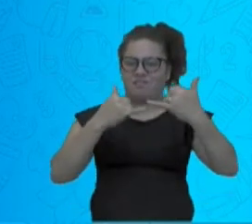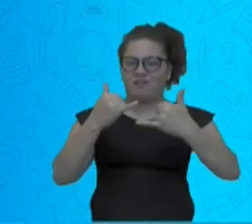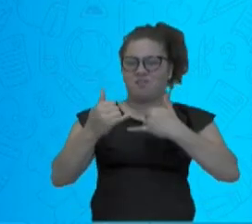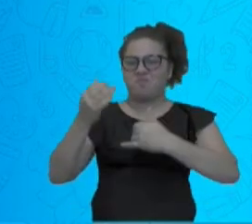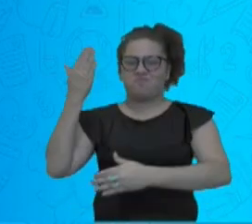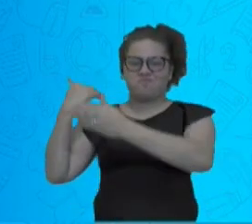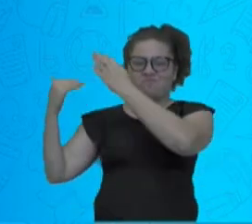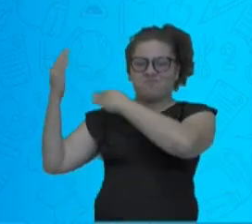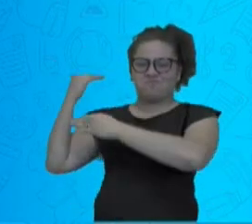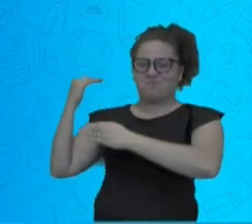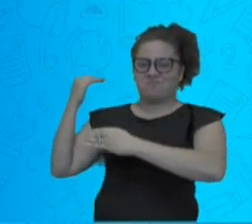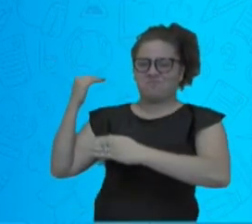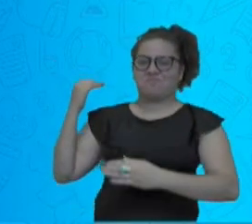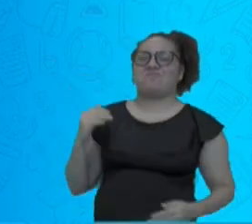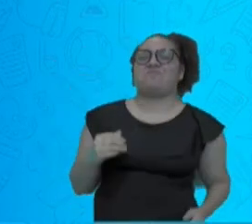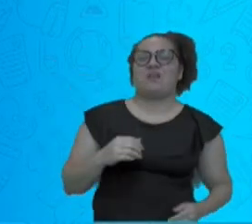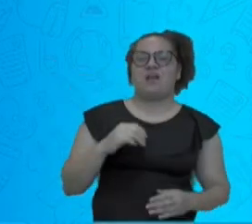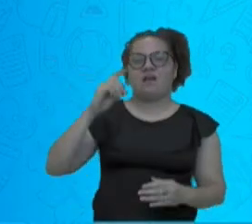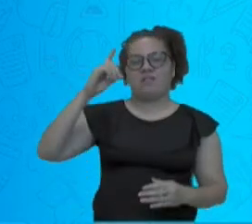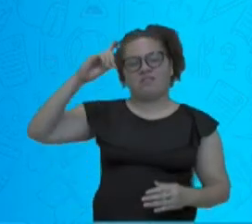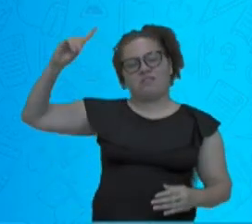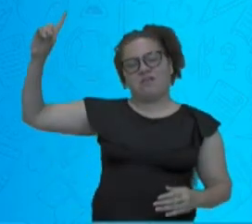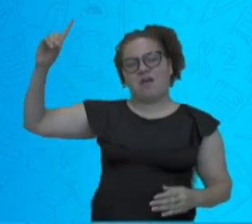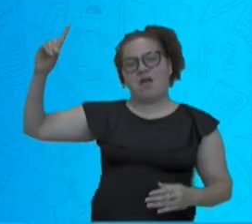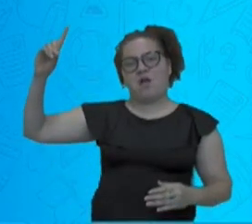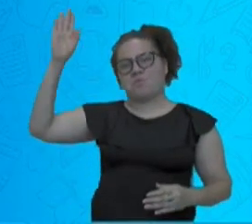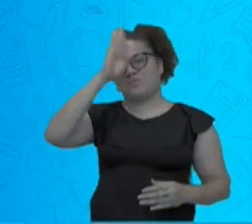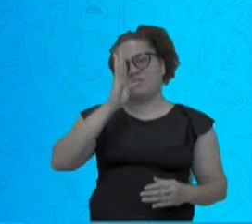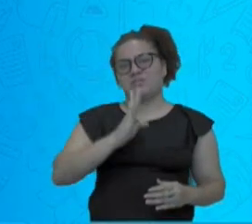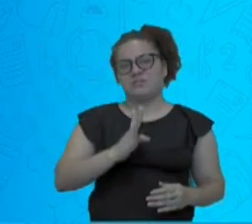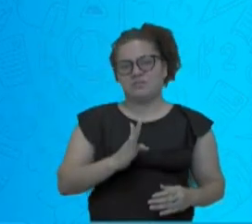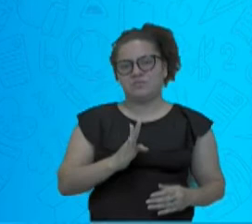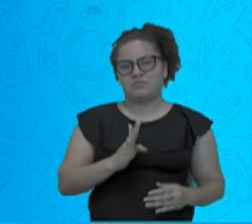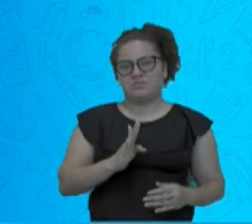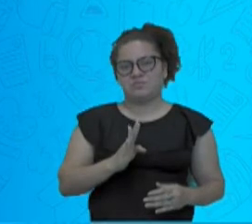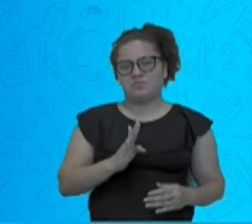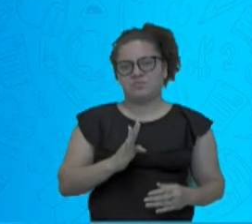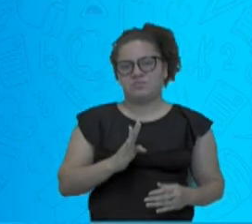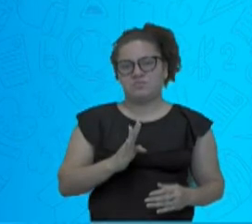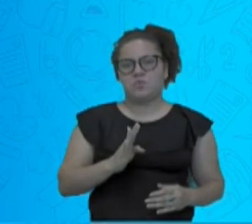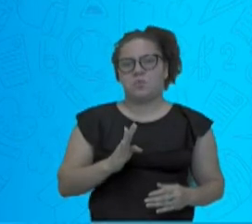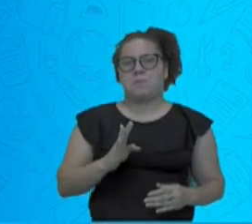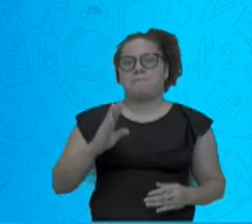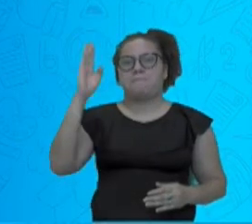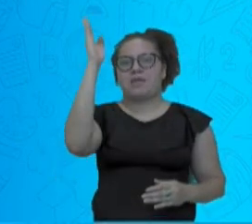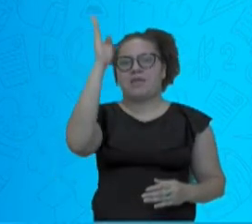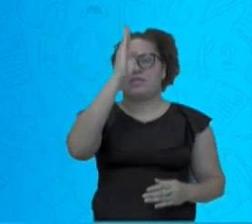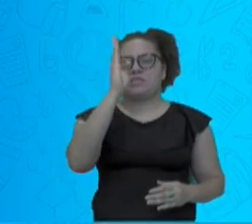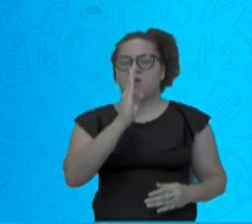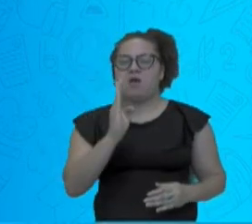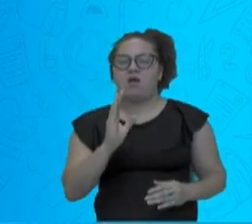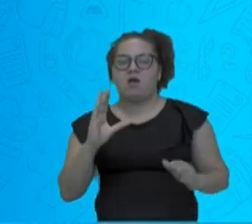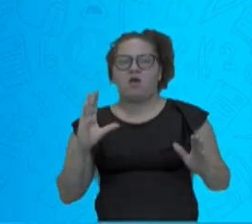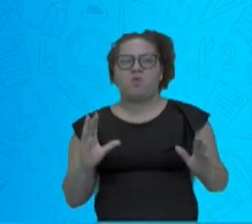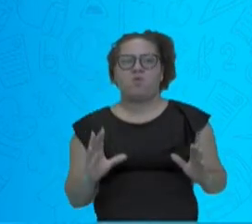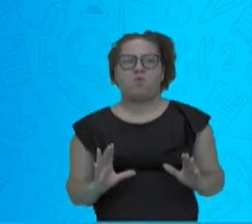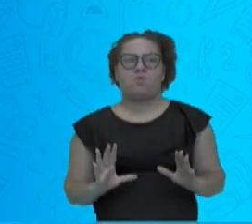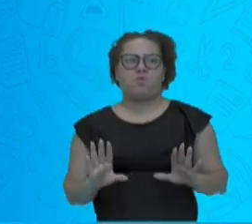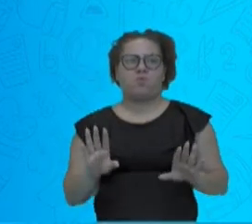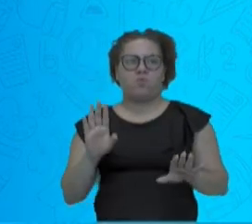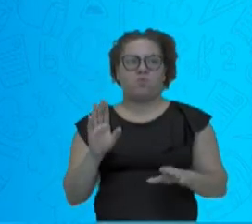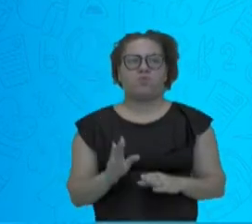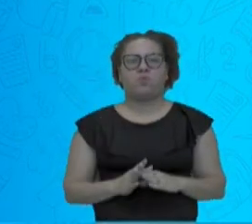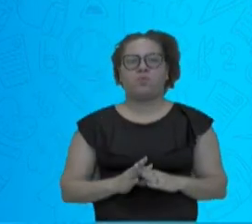Brasil está todo no centro de uma placa. E isso